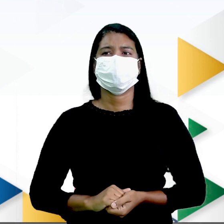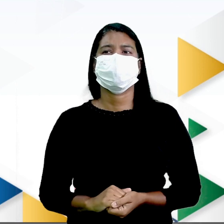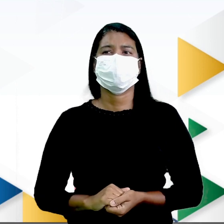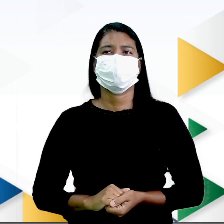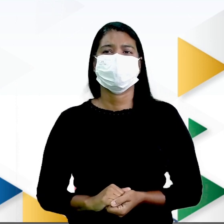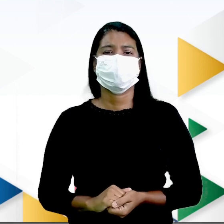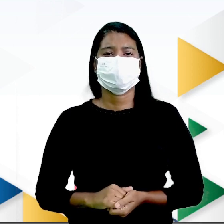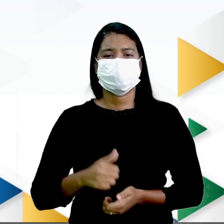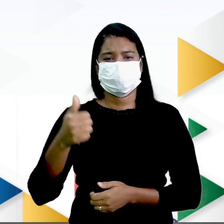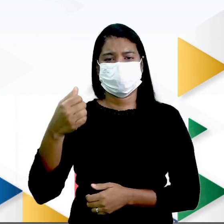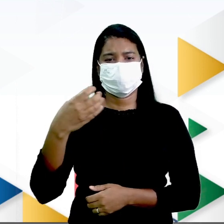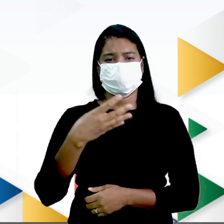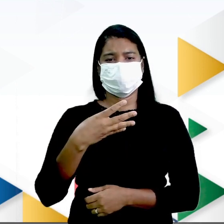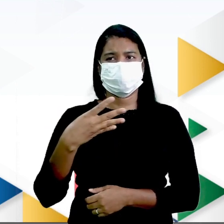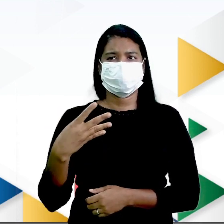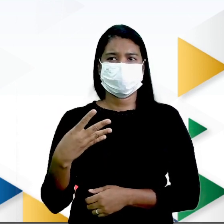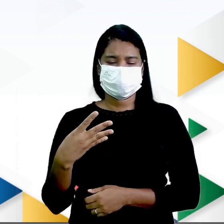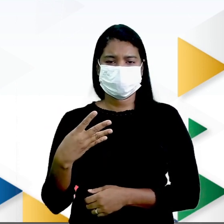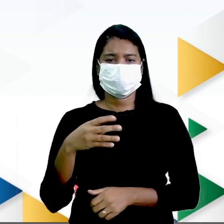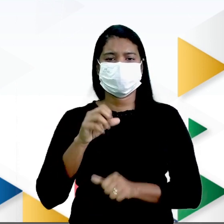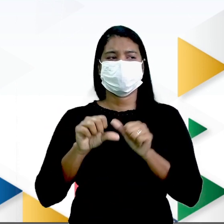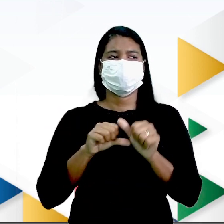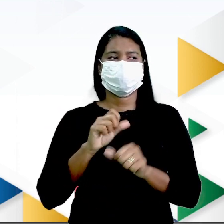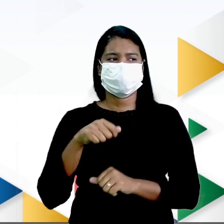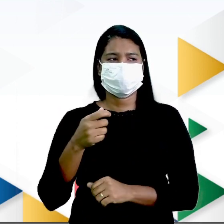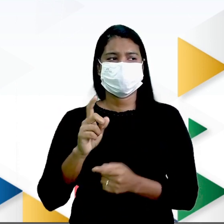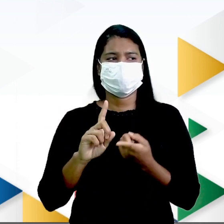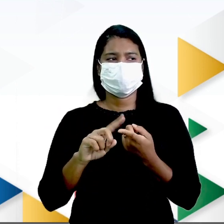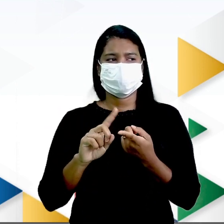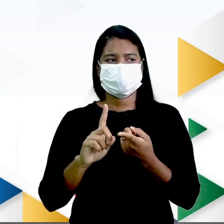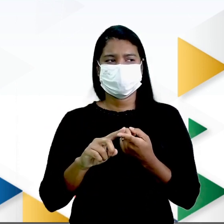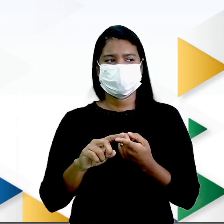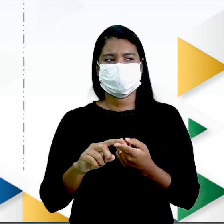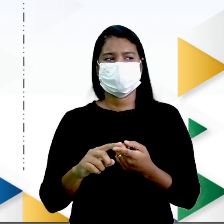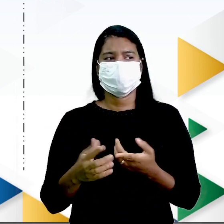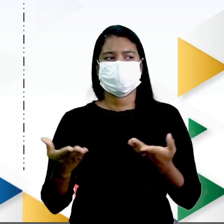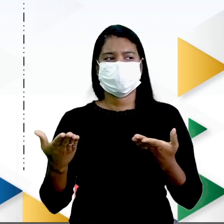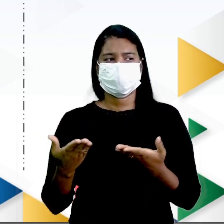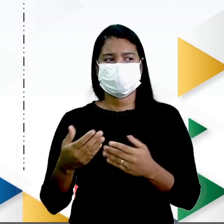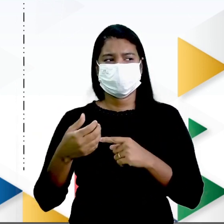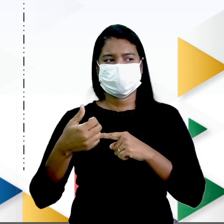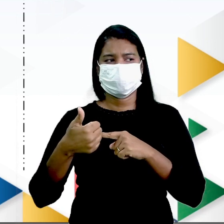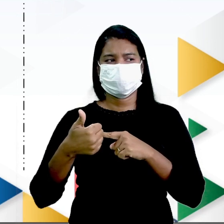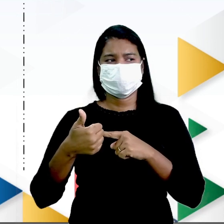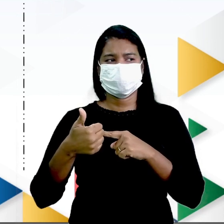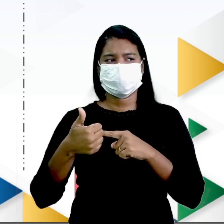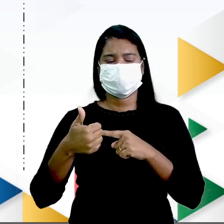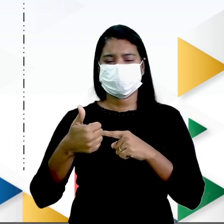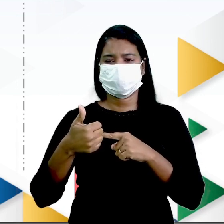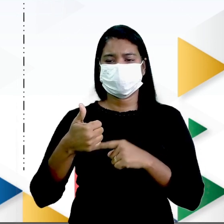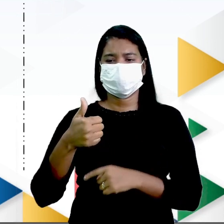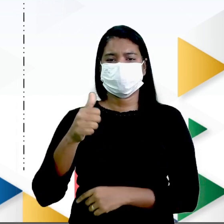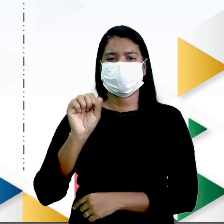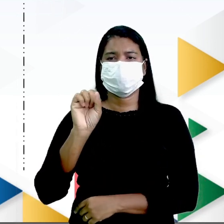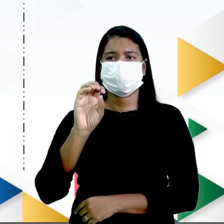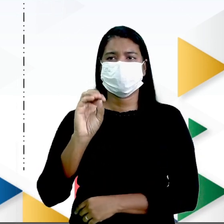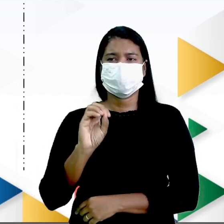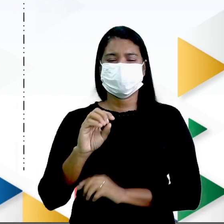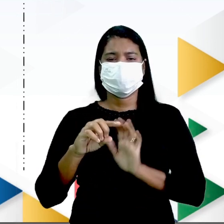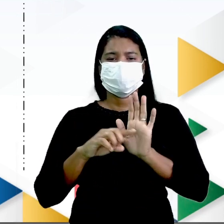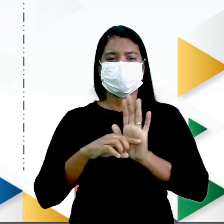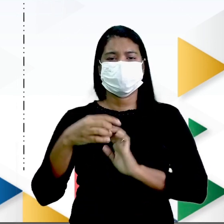esse 144 vai passar para lá e muda o sinal também. Então vai ficar com 180 menos 144